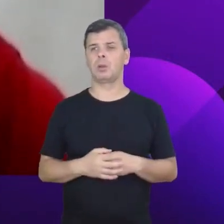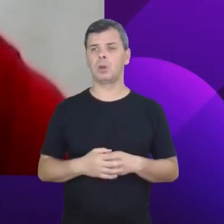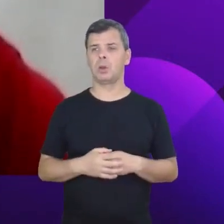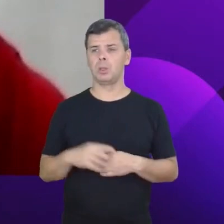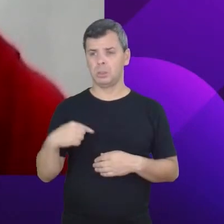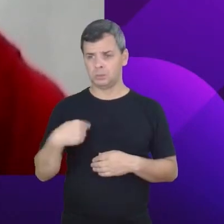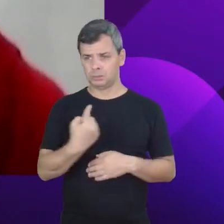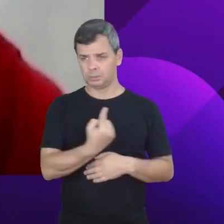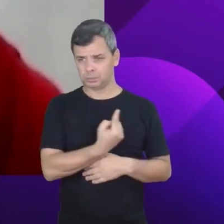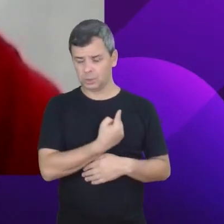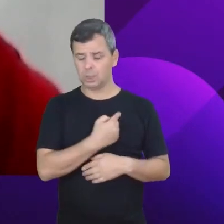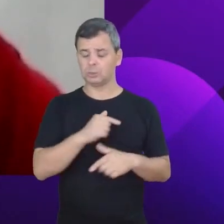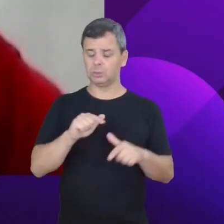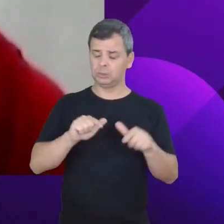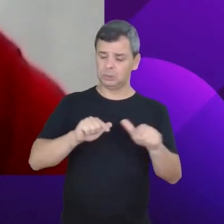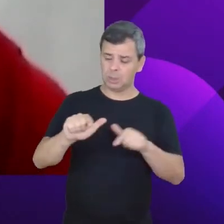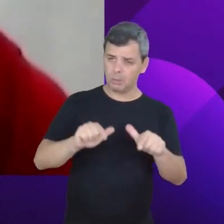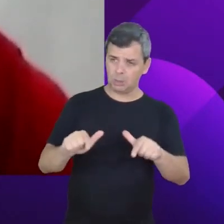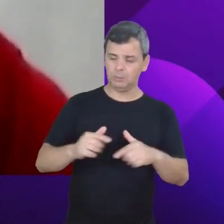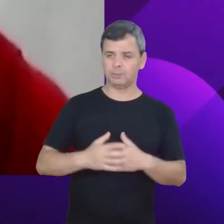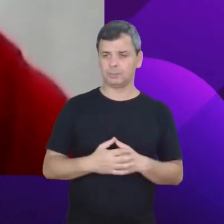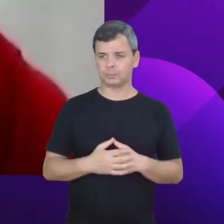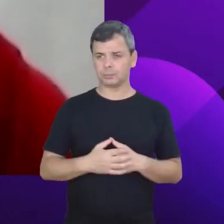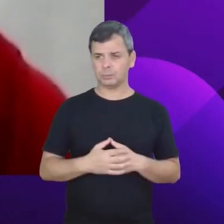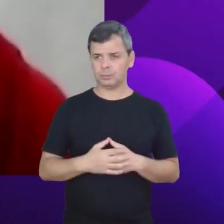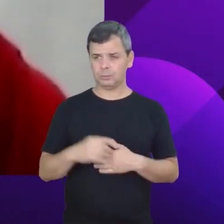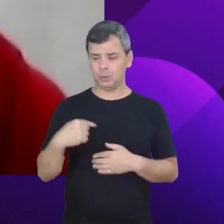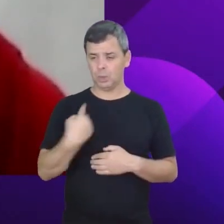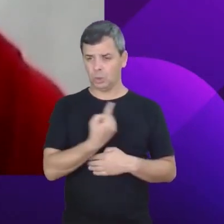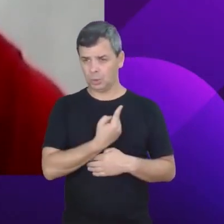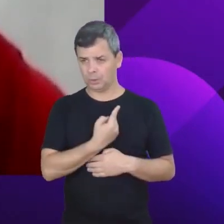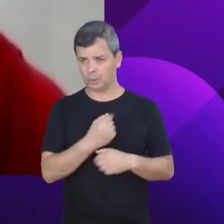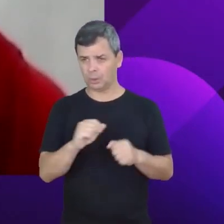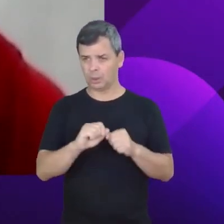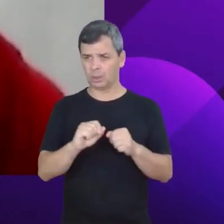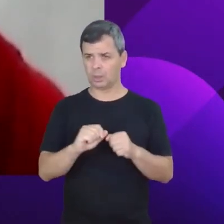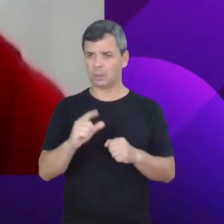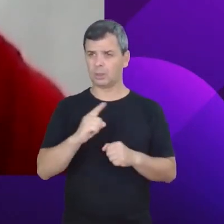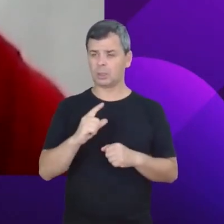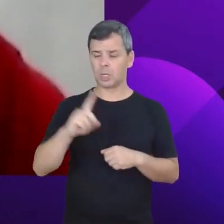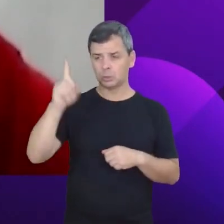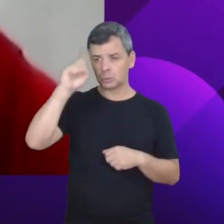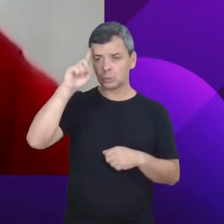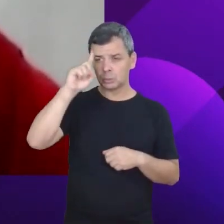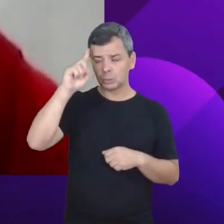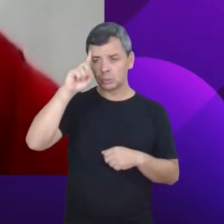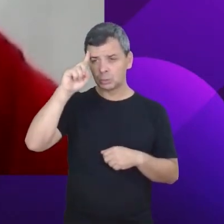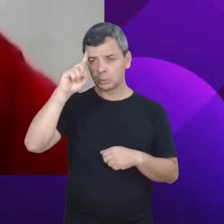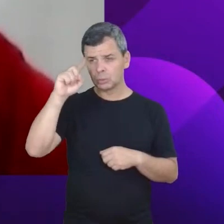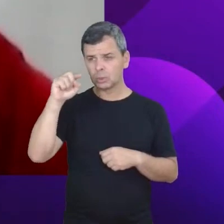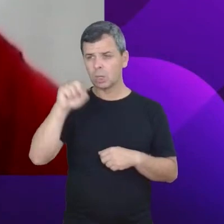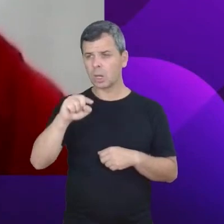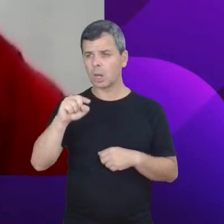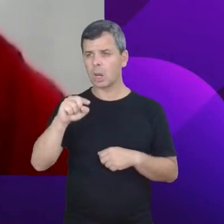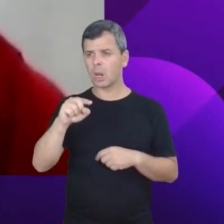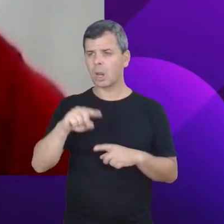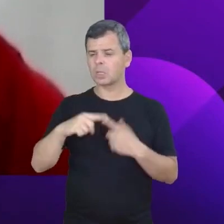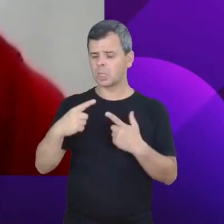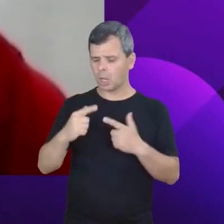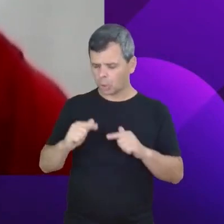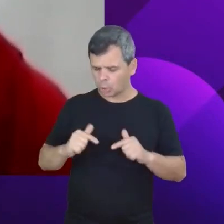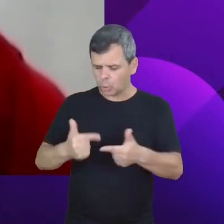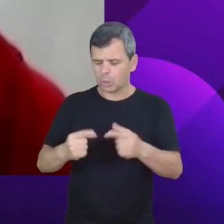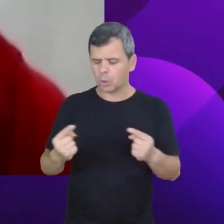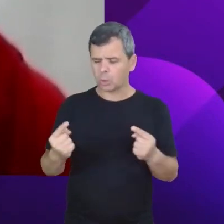as nossas ações para que a gente possa ter a cada dia esse enfrentamento à